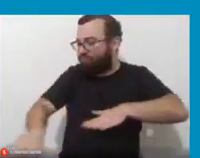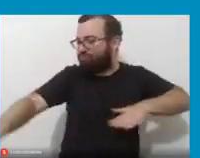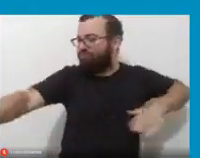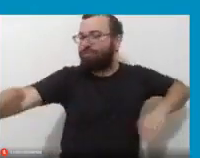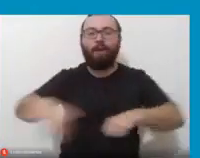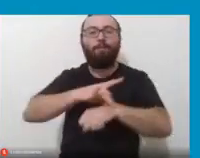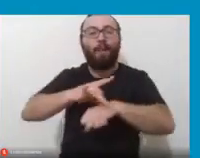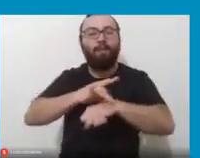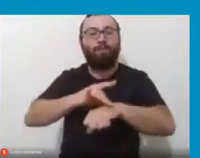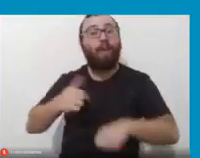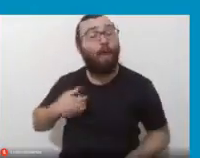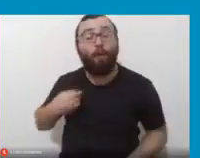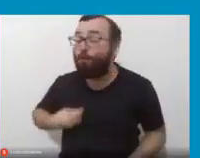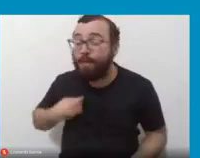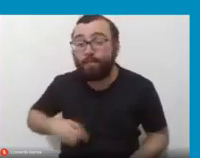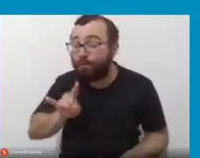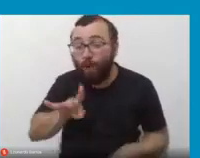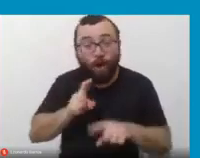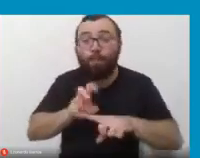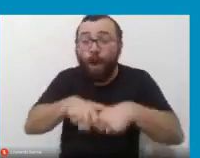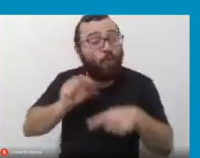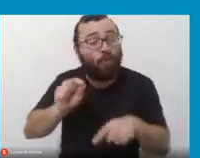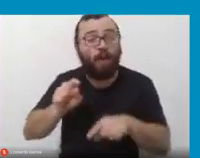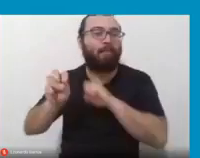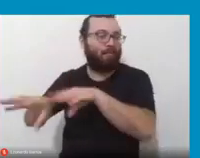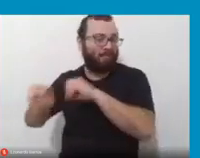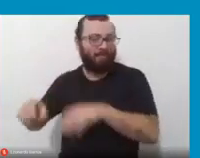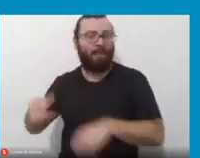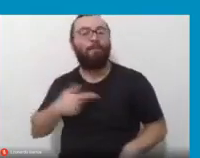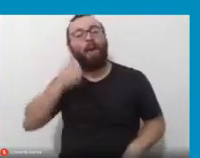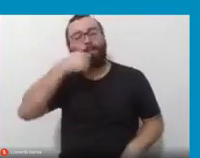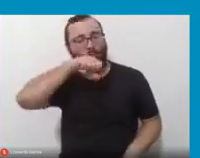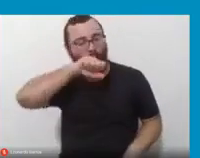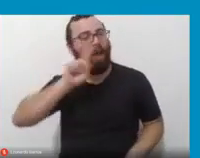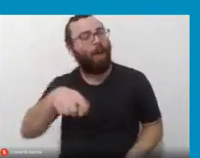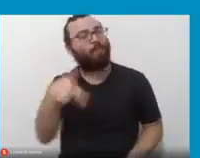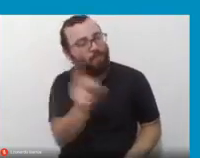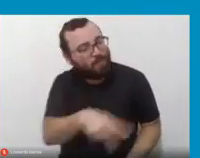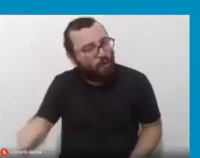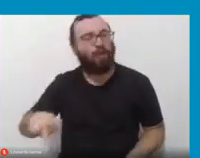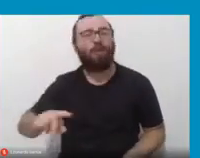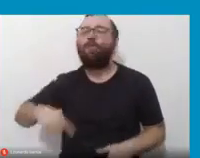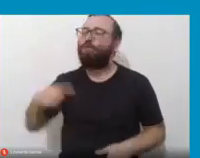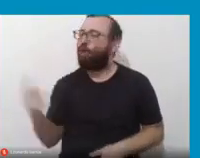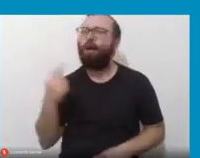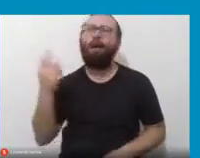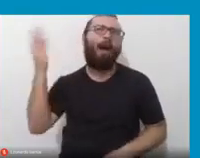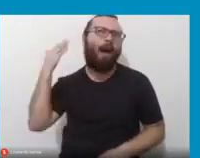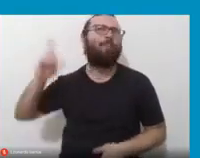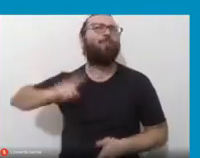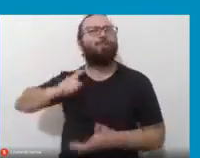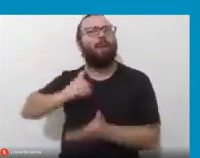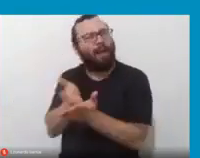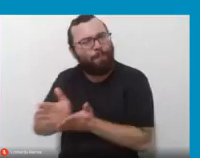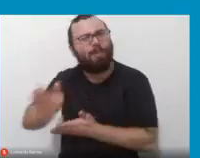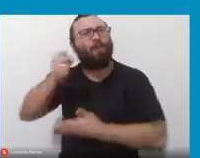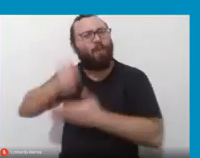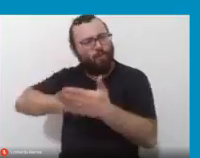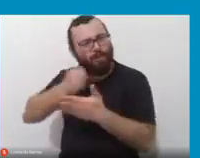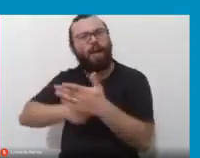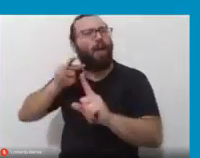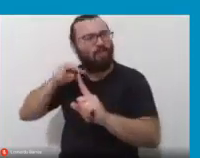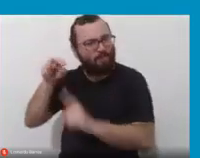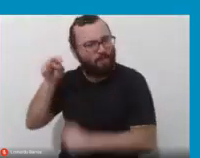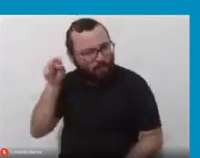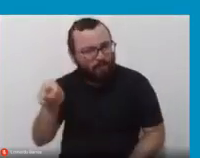pela educação, porque minha mãe era professora, porque a gente tinha um caminho todo de luta, de reconhecimento disso, mas a gente